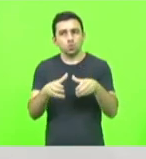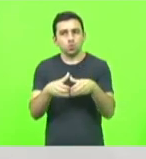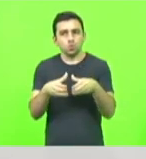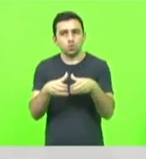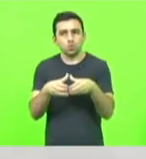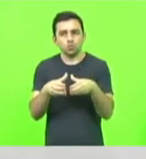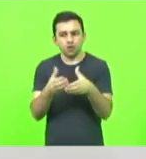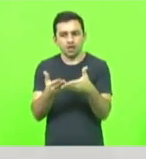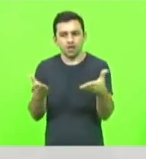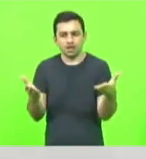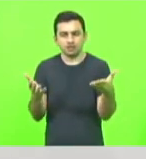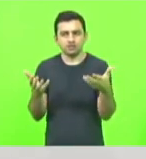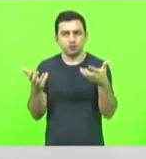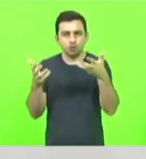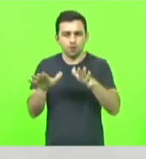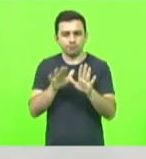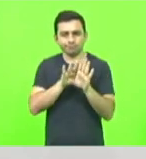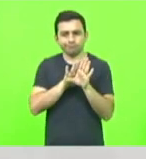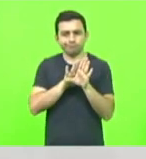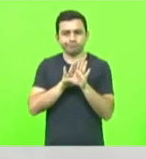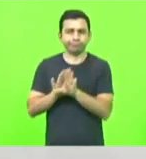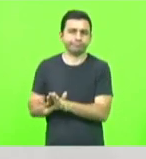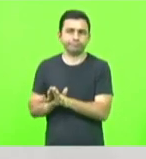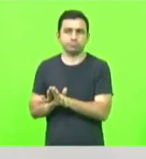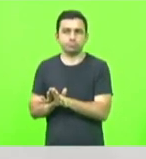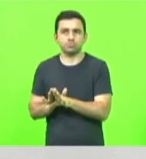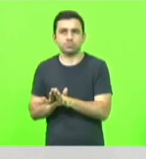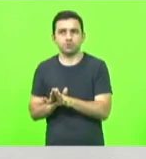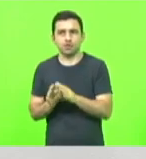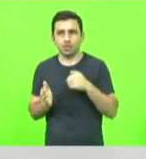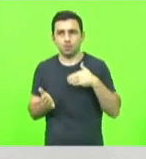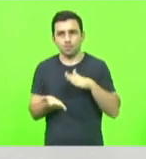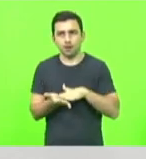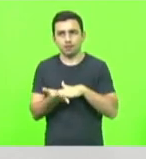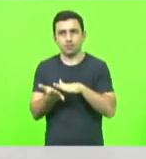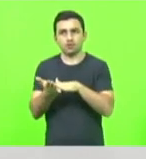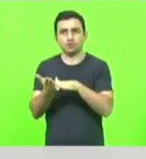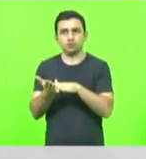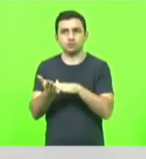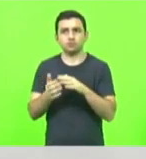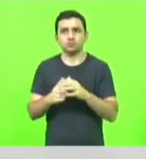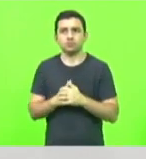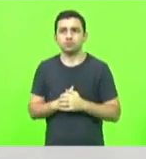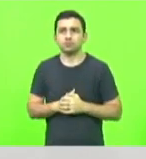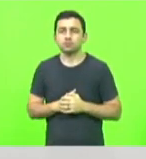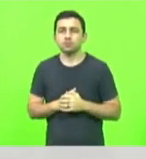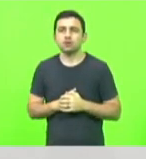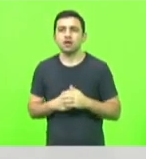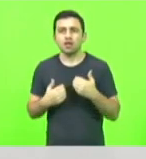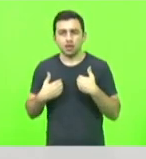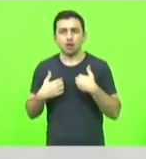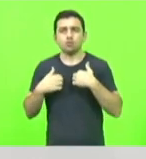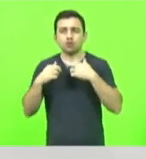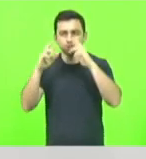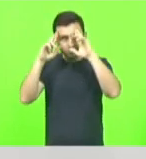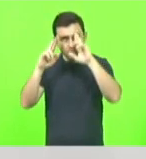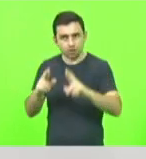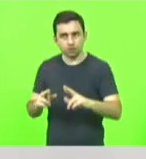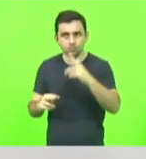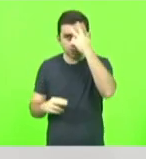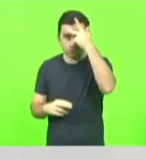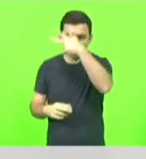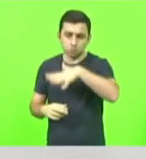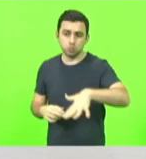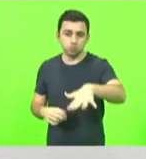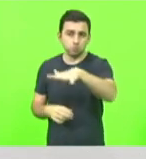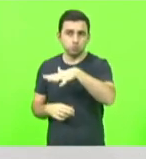verdadeiros negacionistas. Parabenizo essas pessoas, porque elas respeitam. Eu tenho, exijo respeito do grupo das pessoas